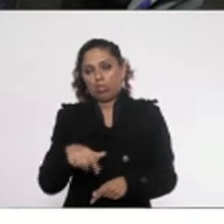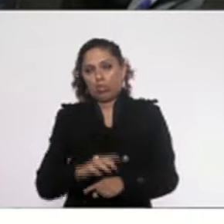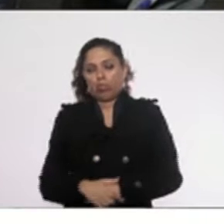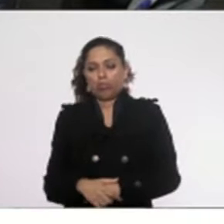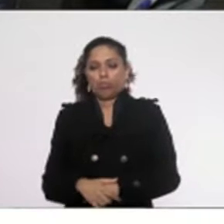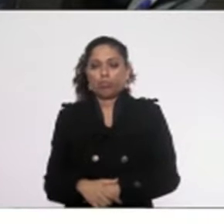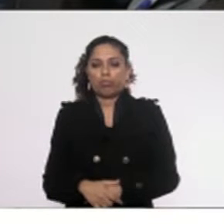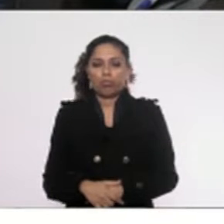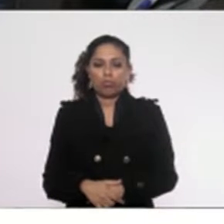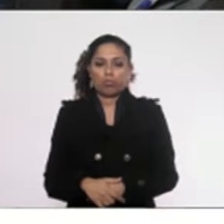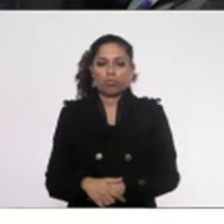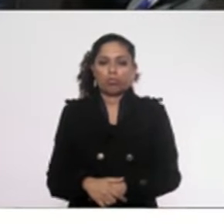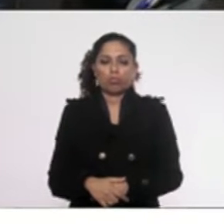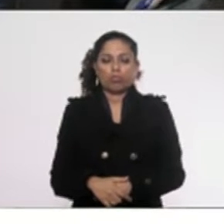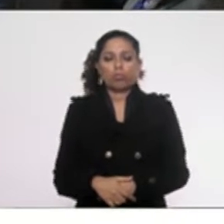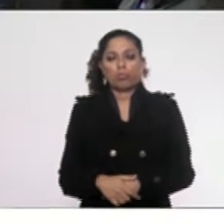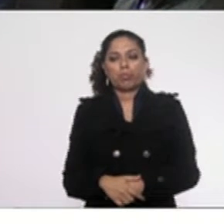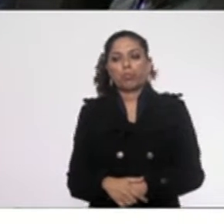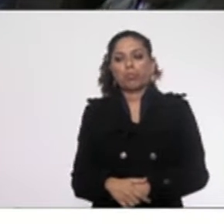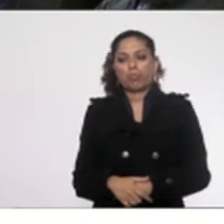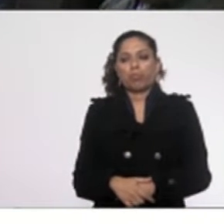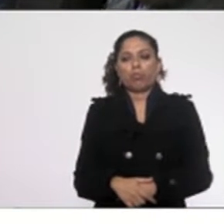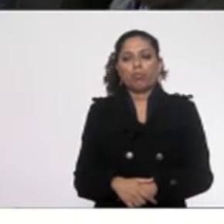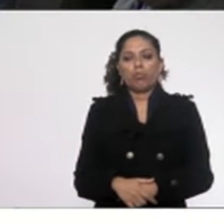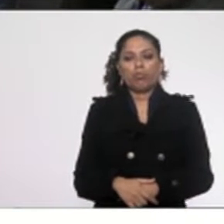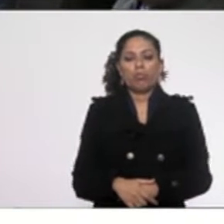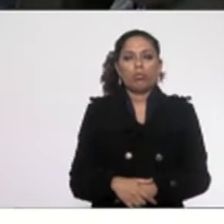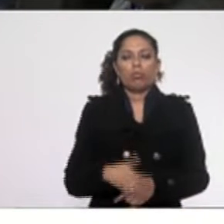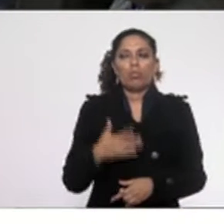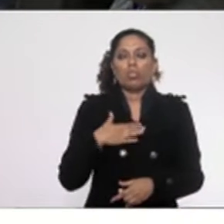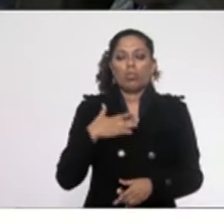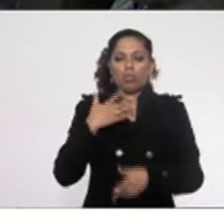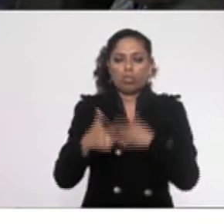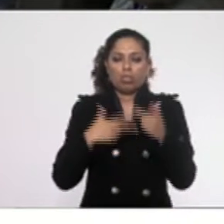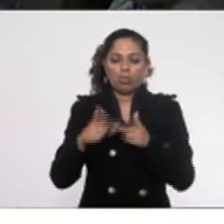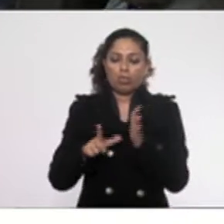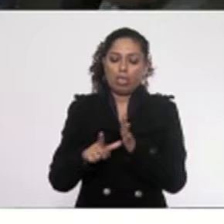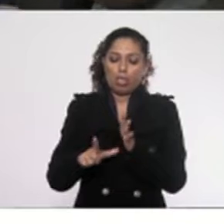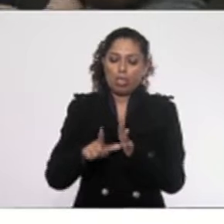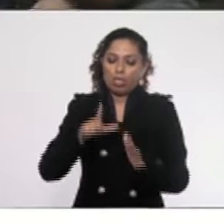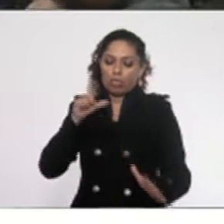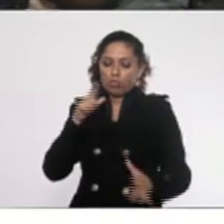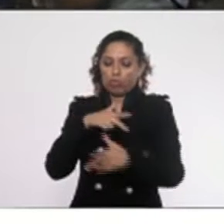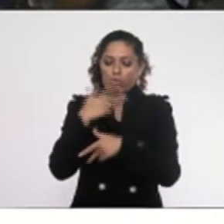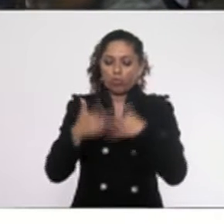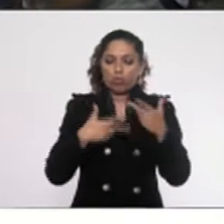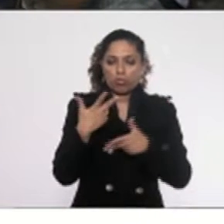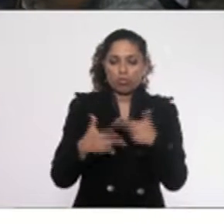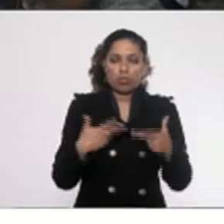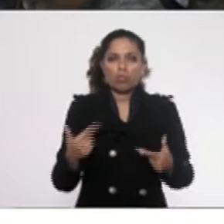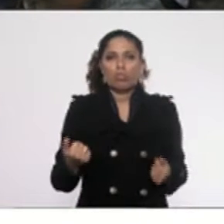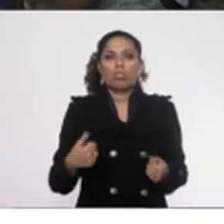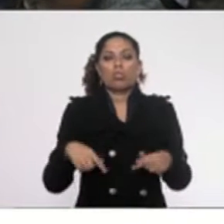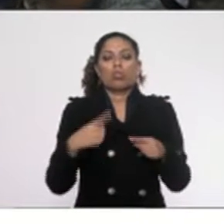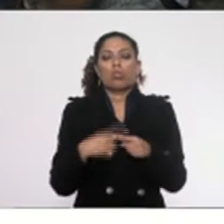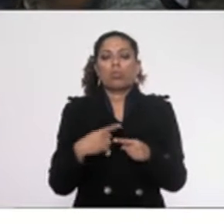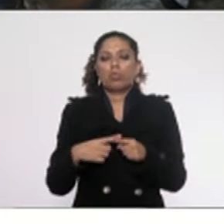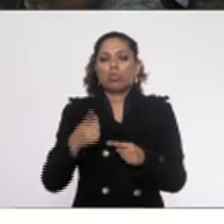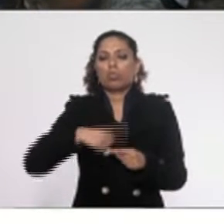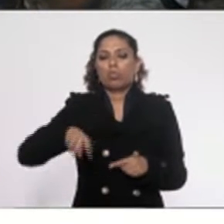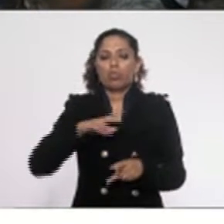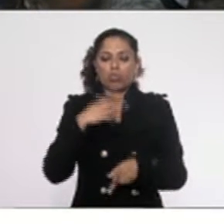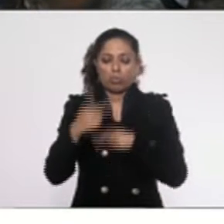Paulo, eu ia até colocar antes da tua observação, relator Amorim, porque não há